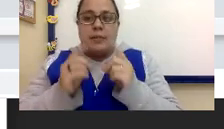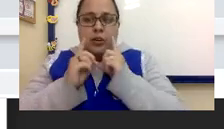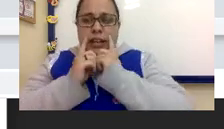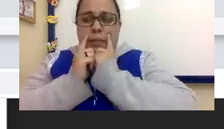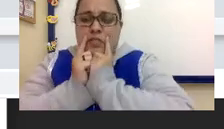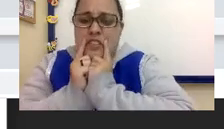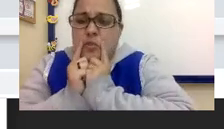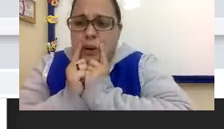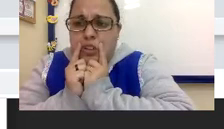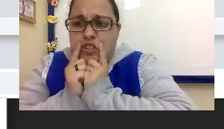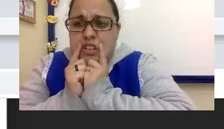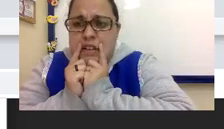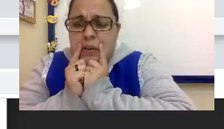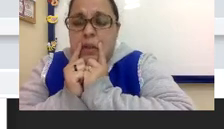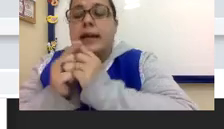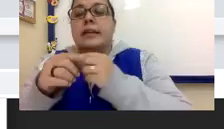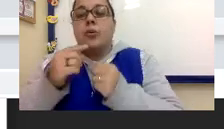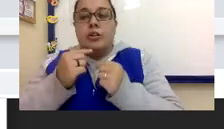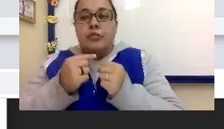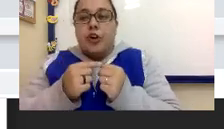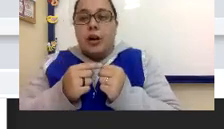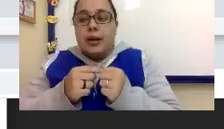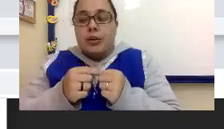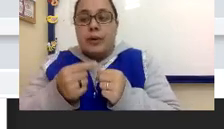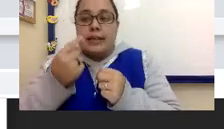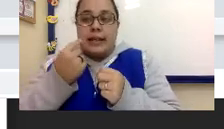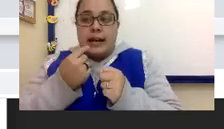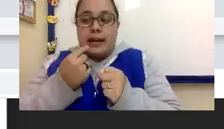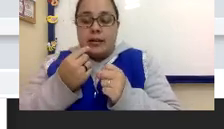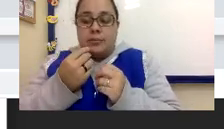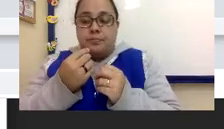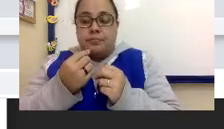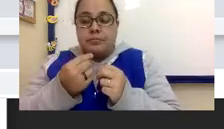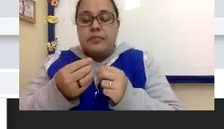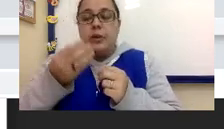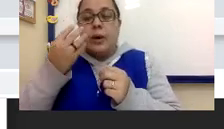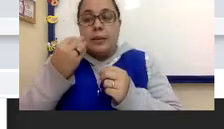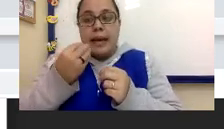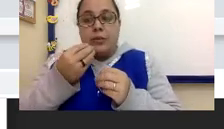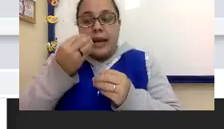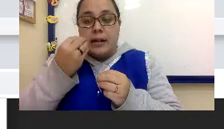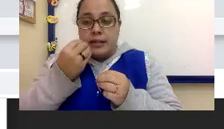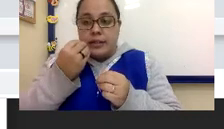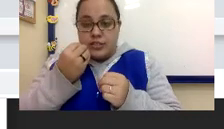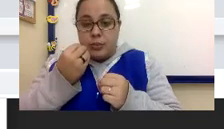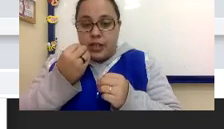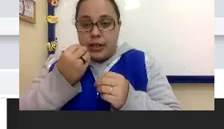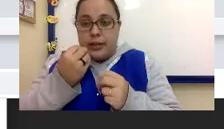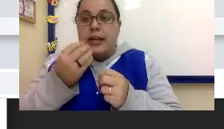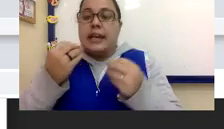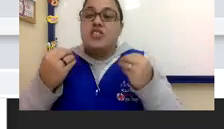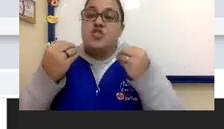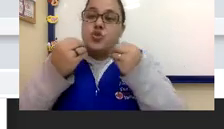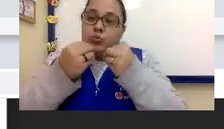tem, lembra que eu falei para vocês que tinha uma outra digestão? Então, quando entra o alimento lá na nossa